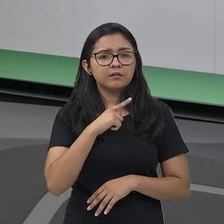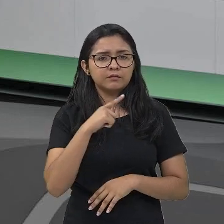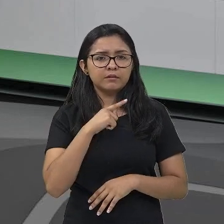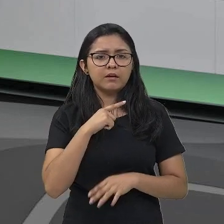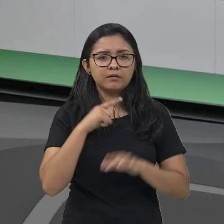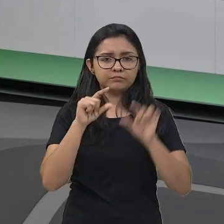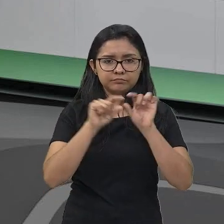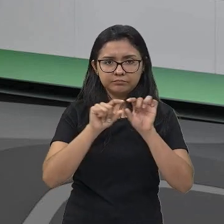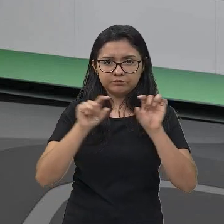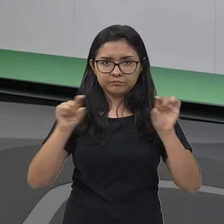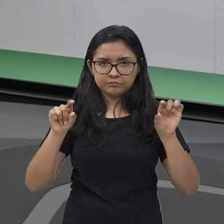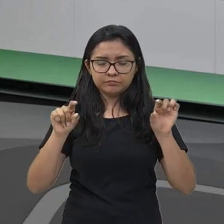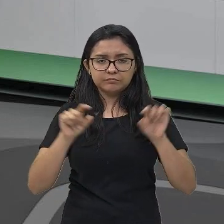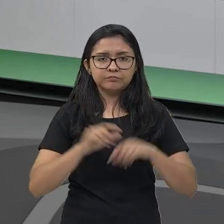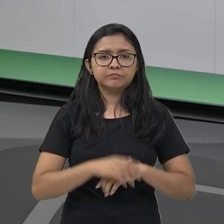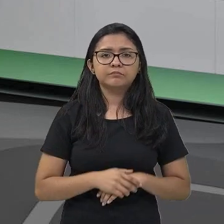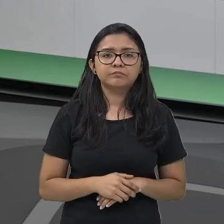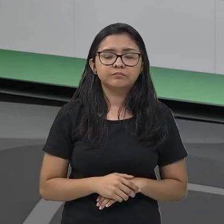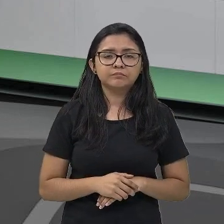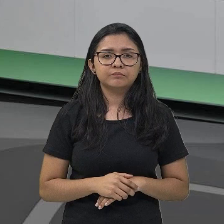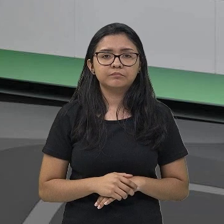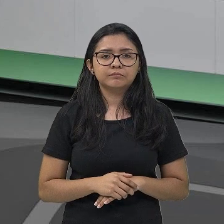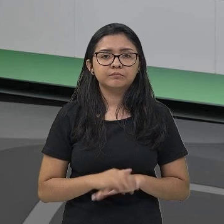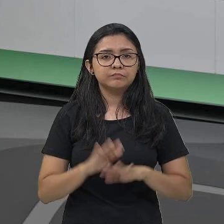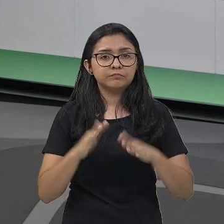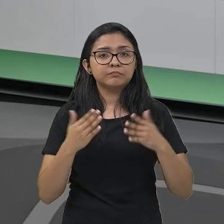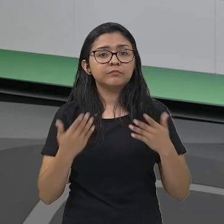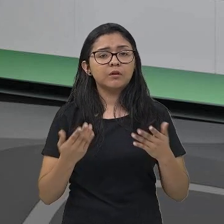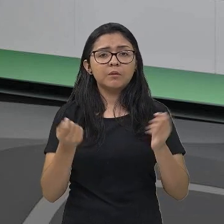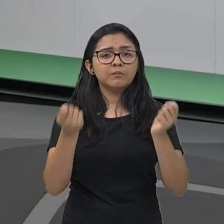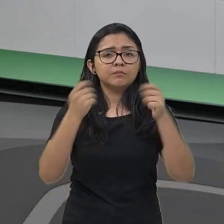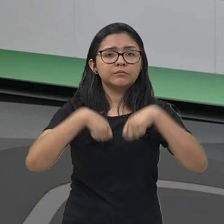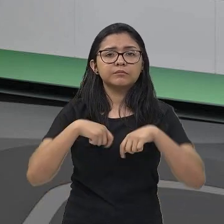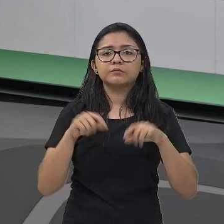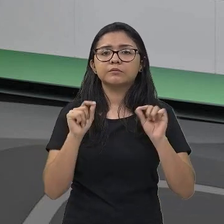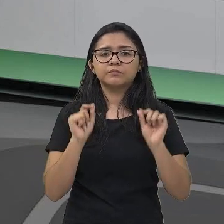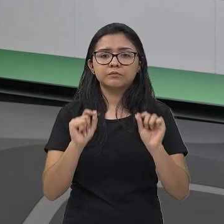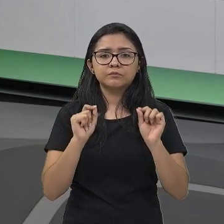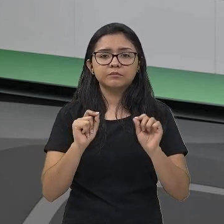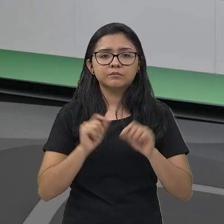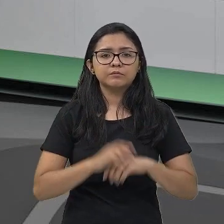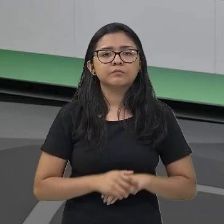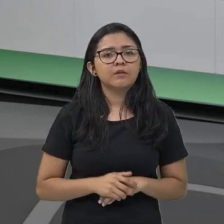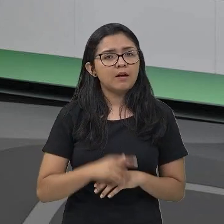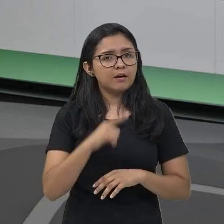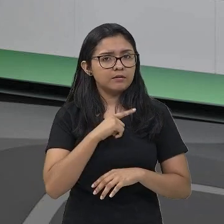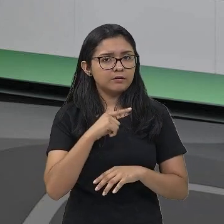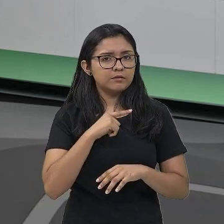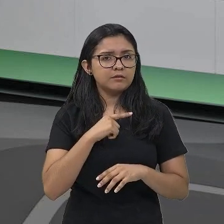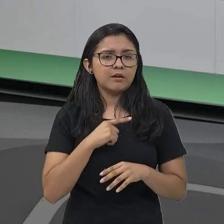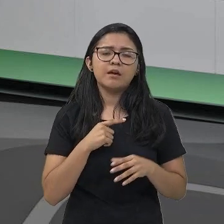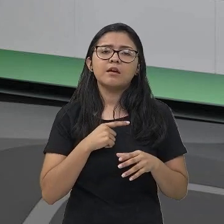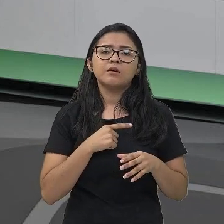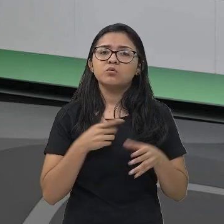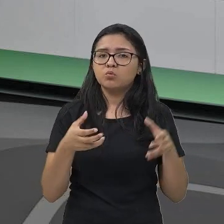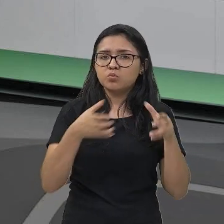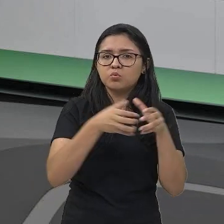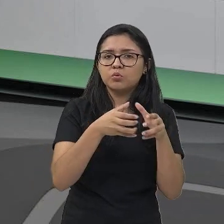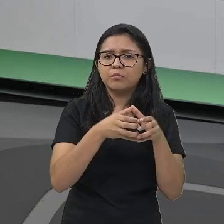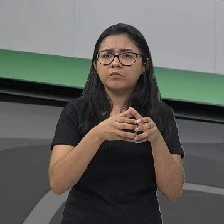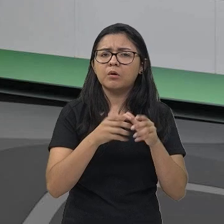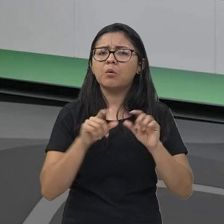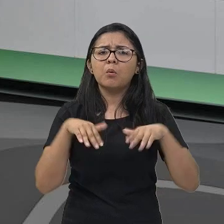estrutural, e através dessa fórmula estrutural é possível dar sua classificação, né? Dizer que tipo de